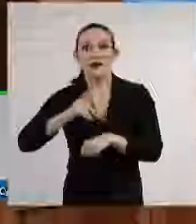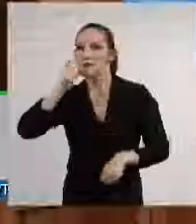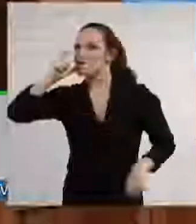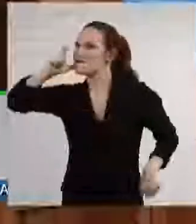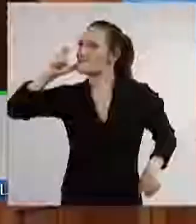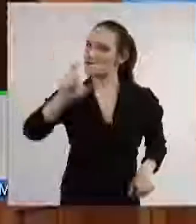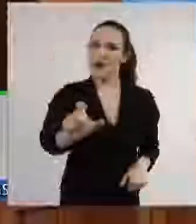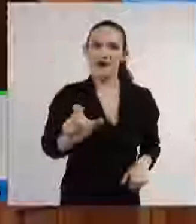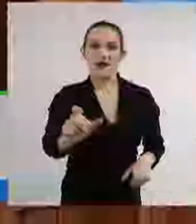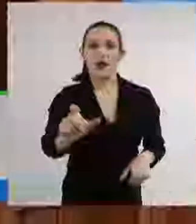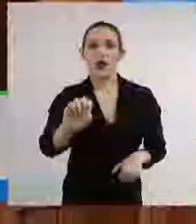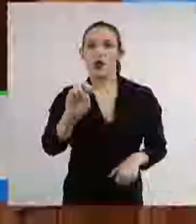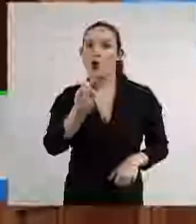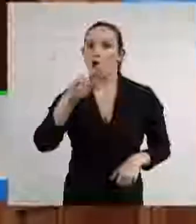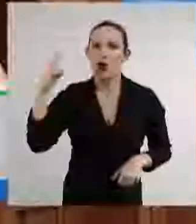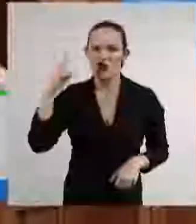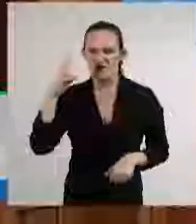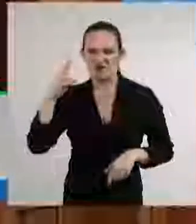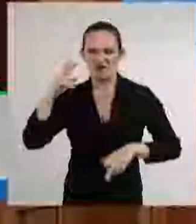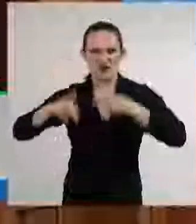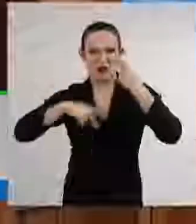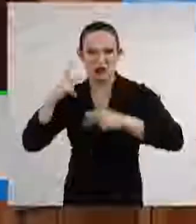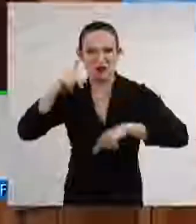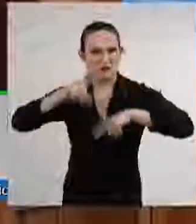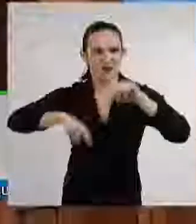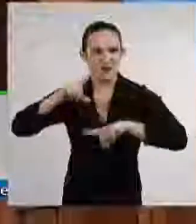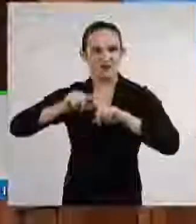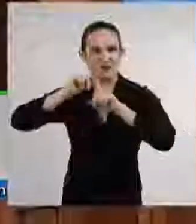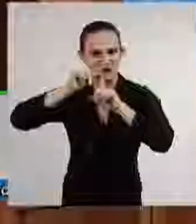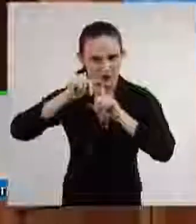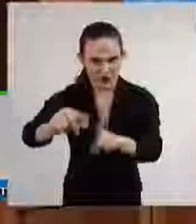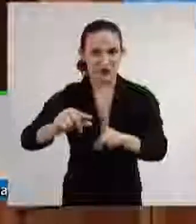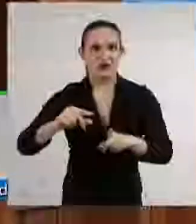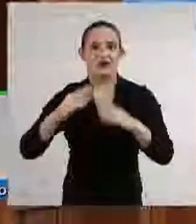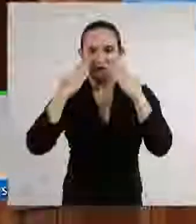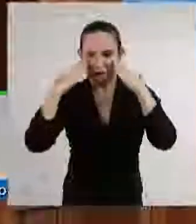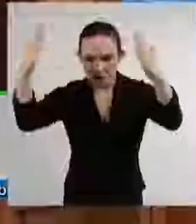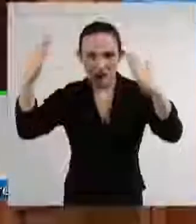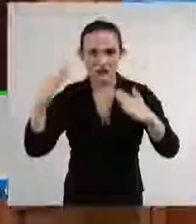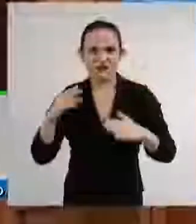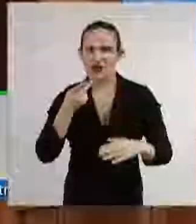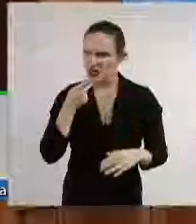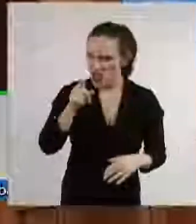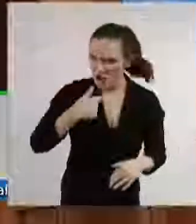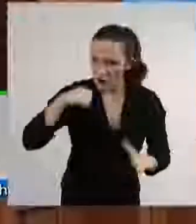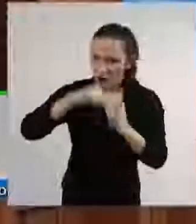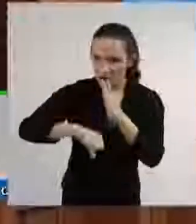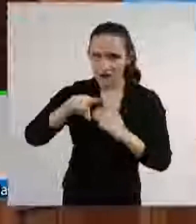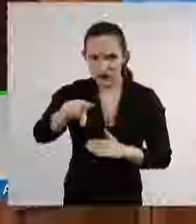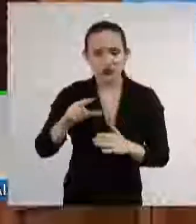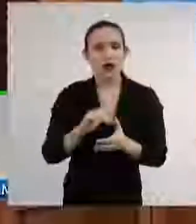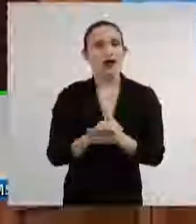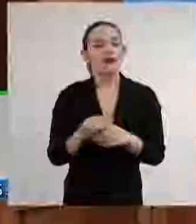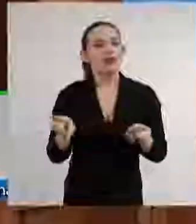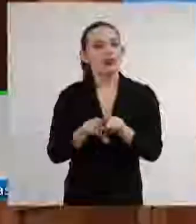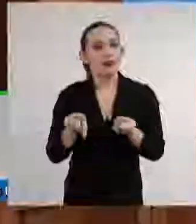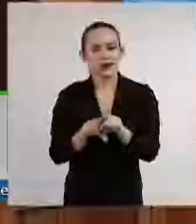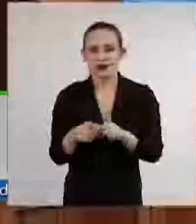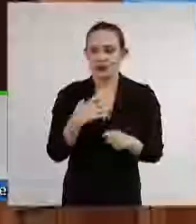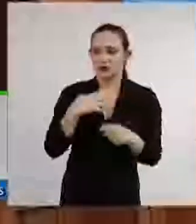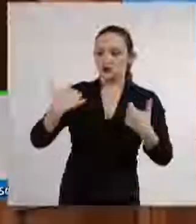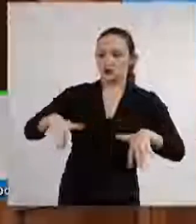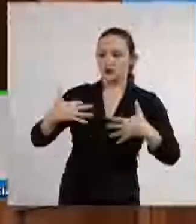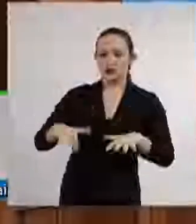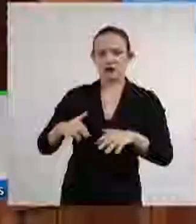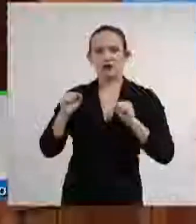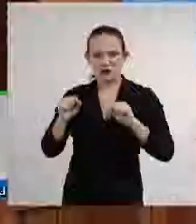verbais ou insultos, humilhações, xingamentos, ameaças de violência física, ameaçadas de apanhar,